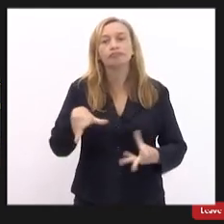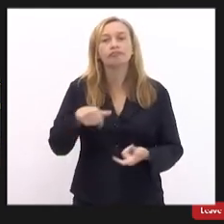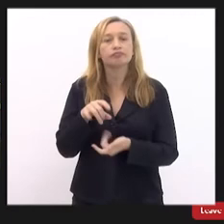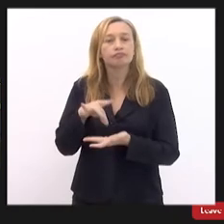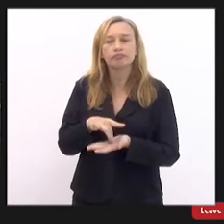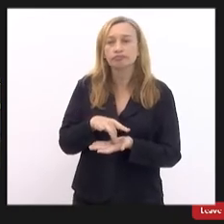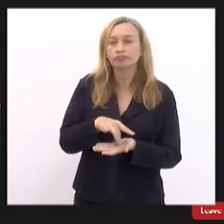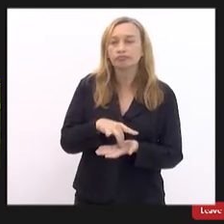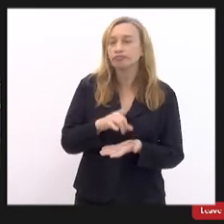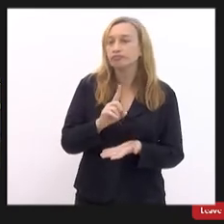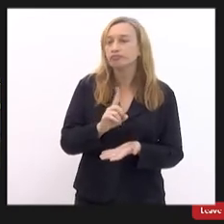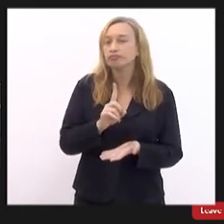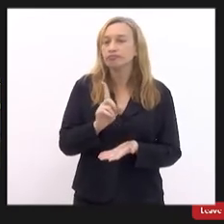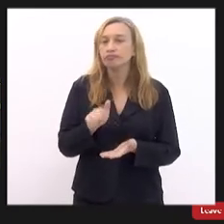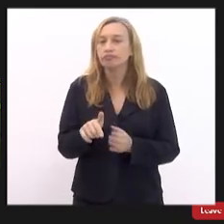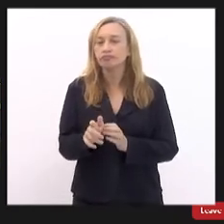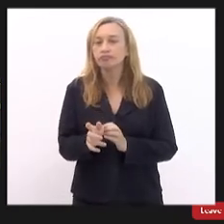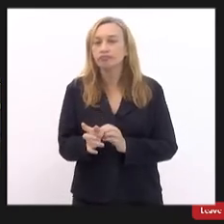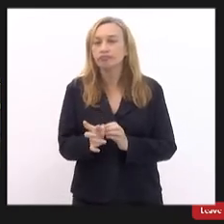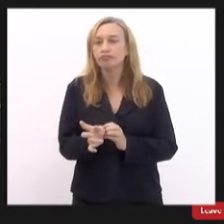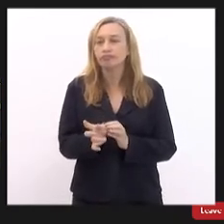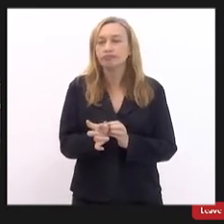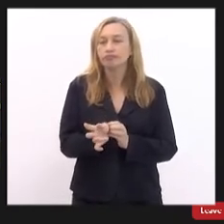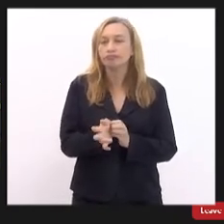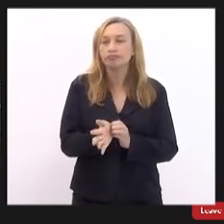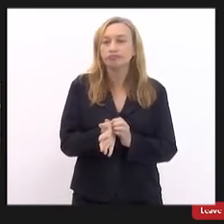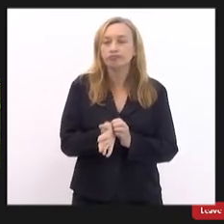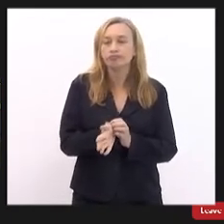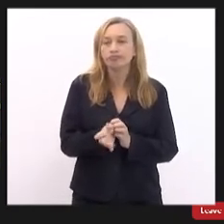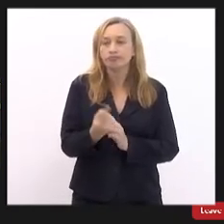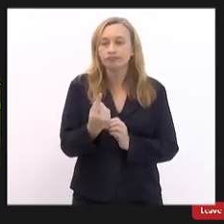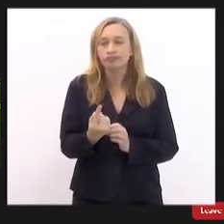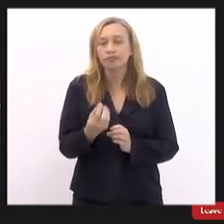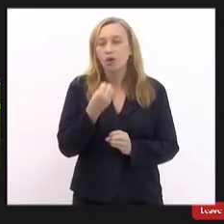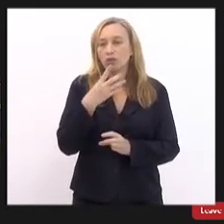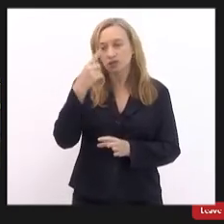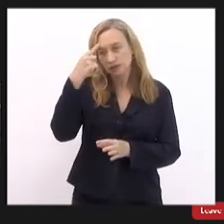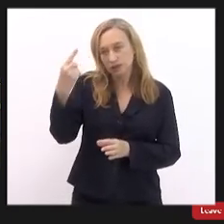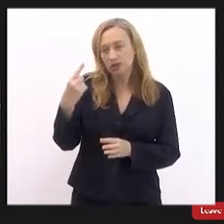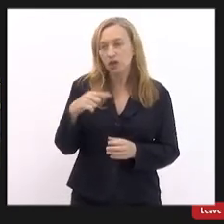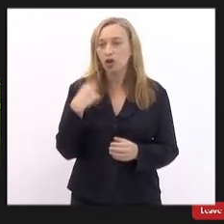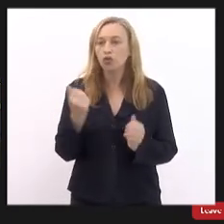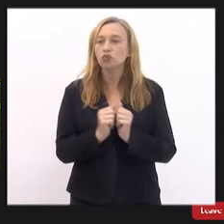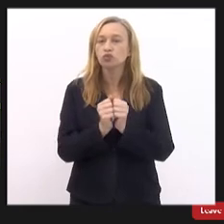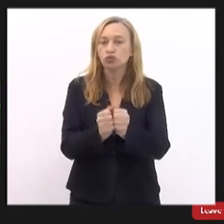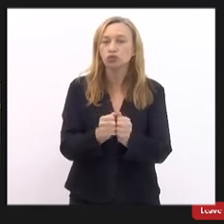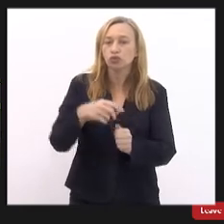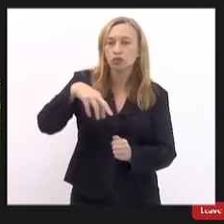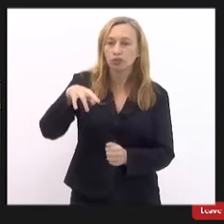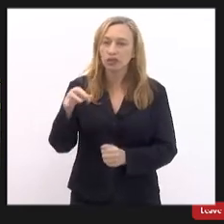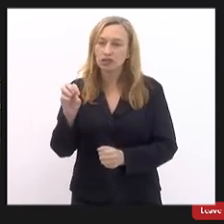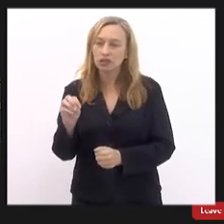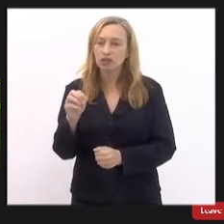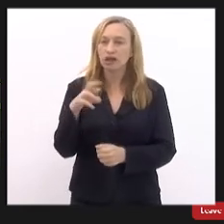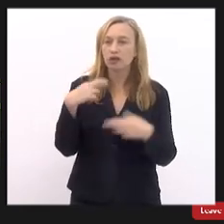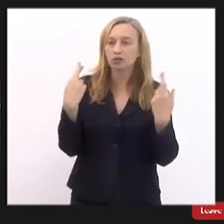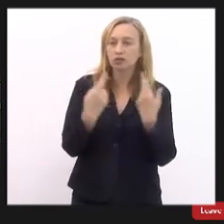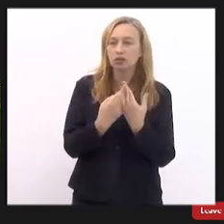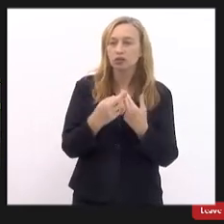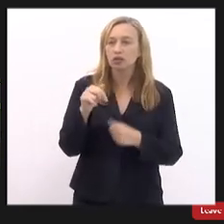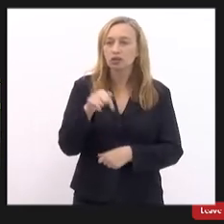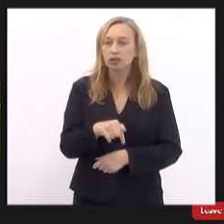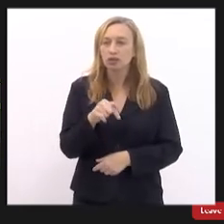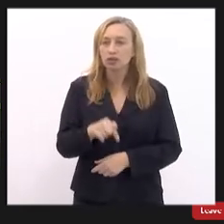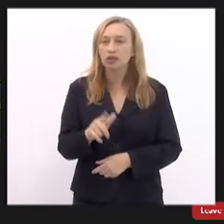é ouvido, apesar de ter sempre boas ideias. Eu estive junto com o Marcelo na reunião aqui